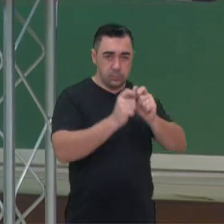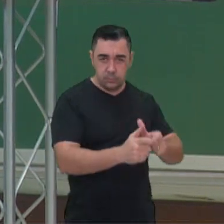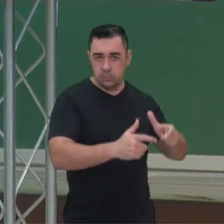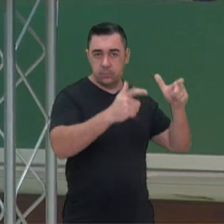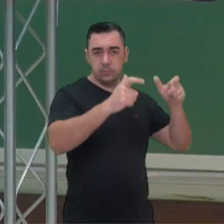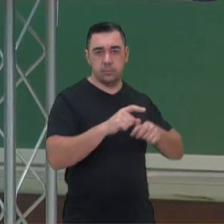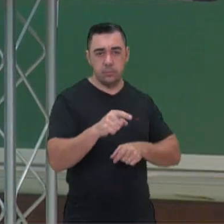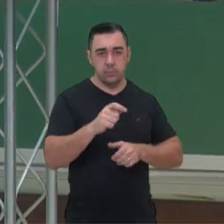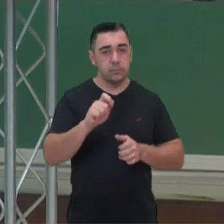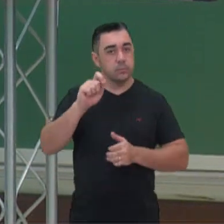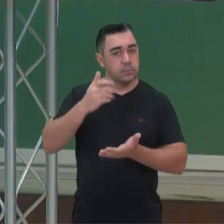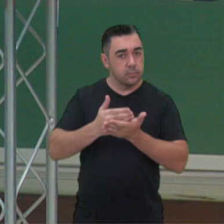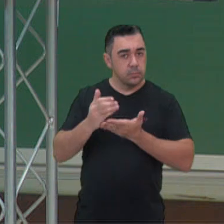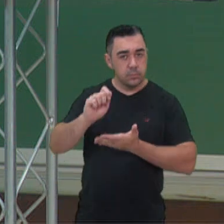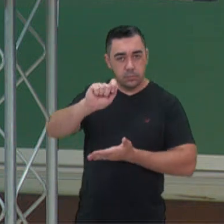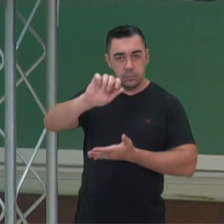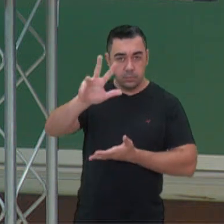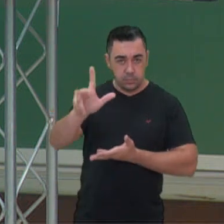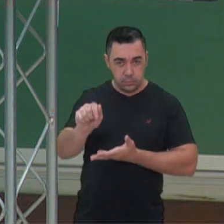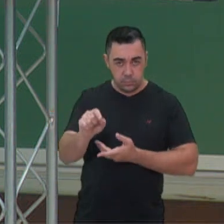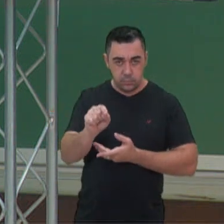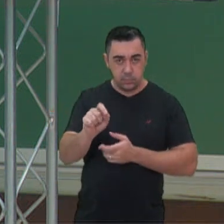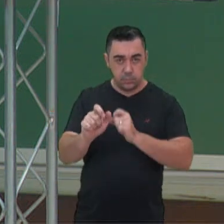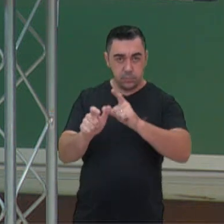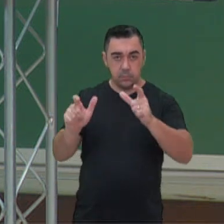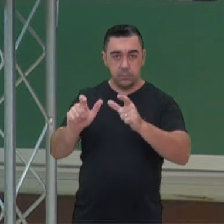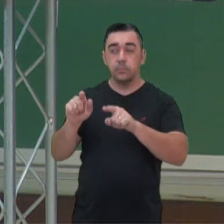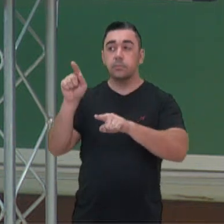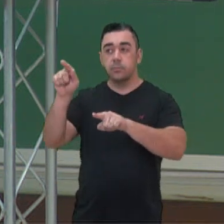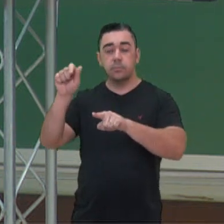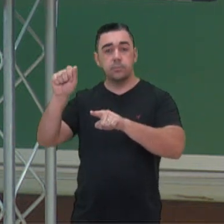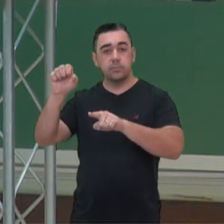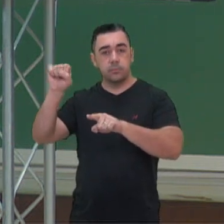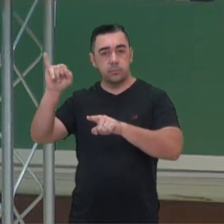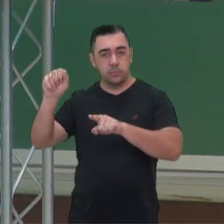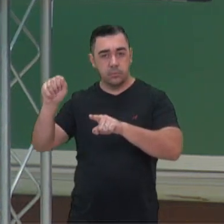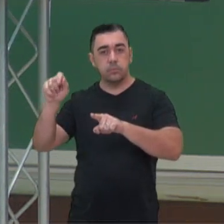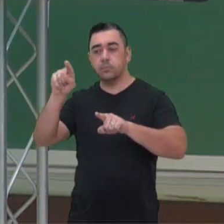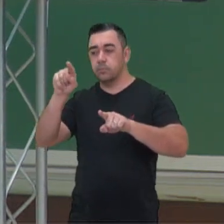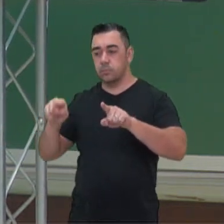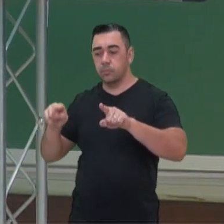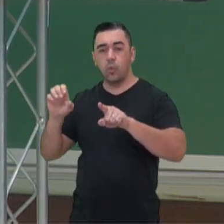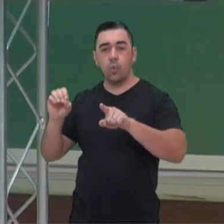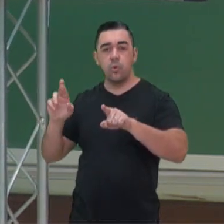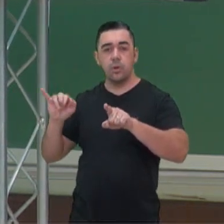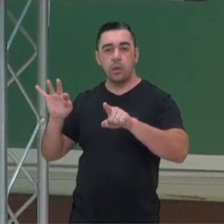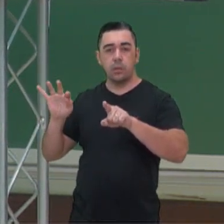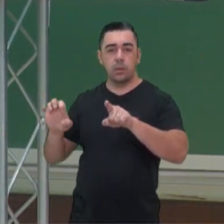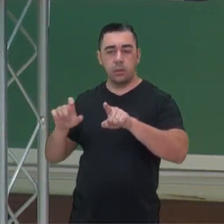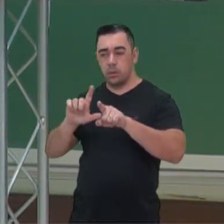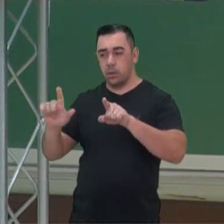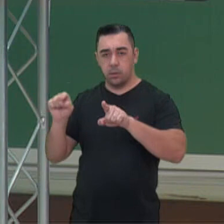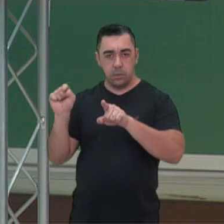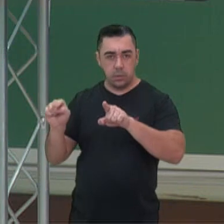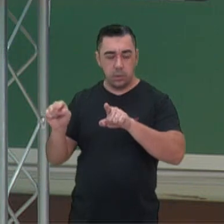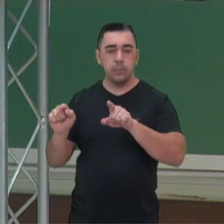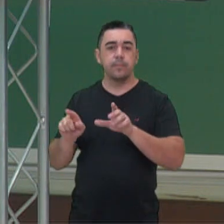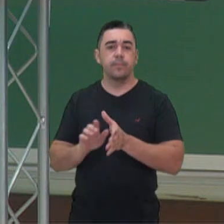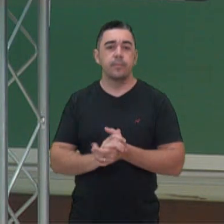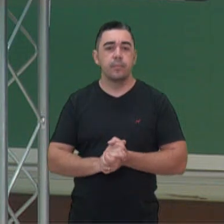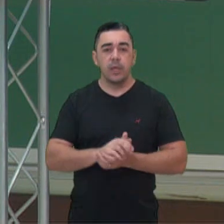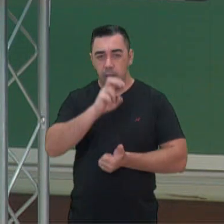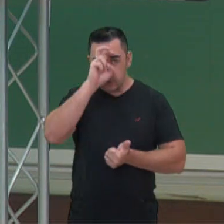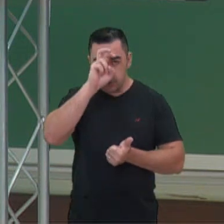da África, o resto tudo está na Ásia, mas até no Extremo Oriente. Egito, Nilo,